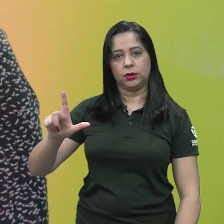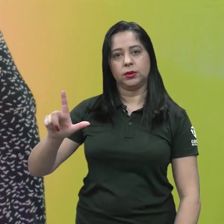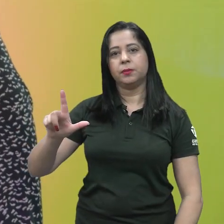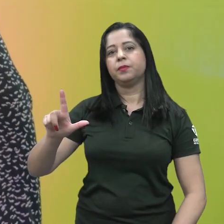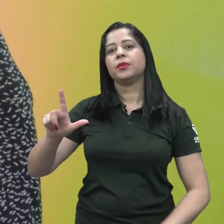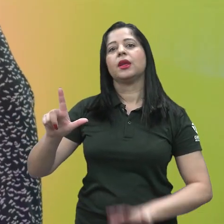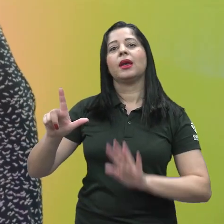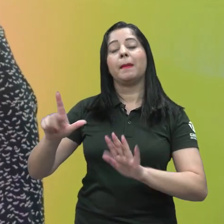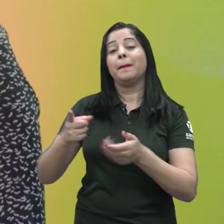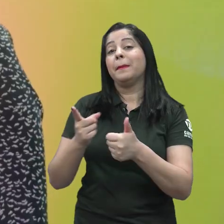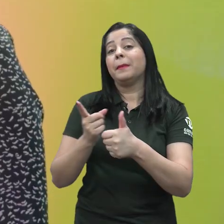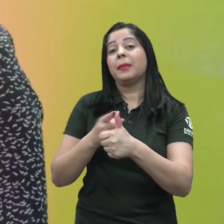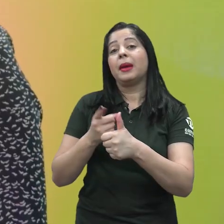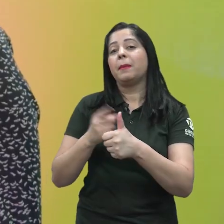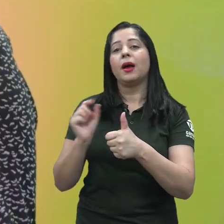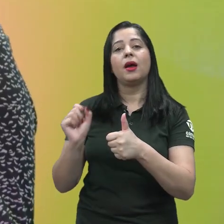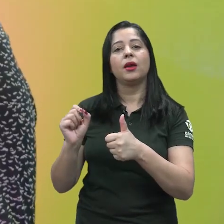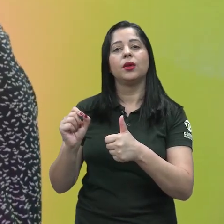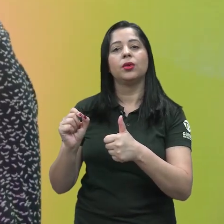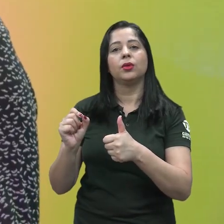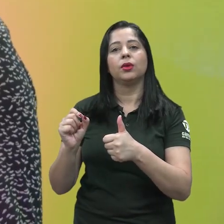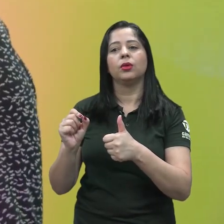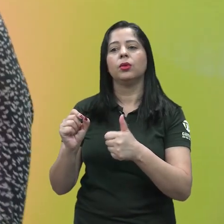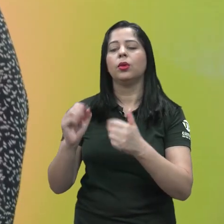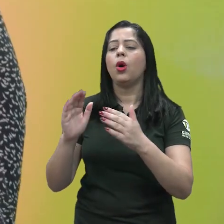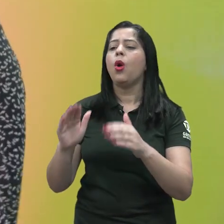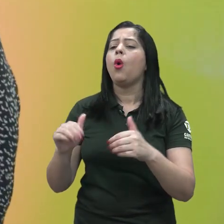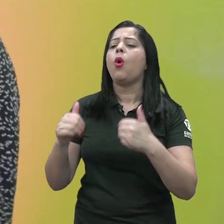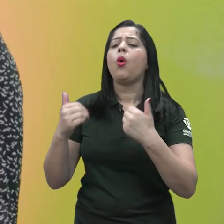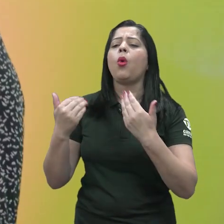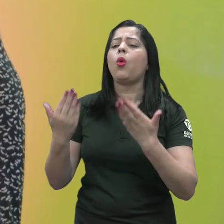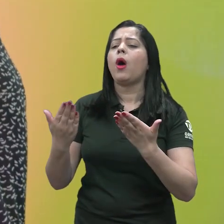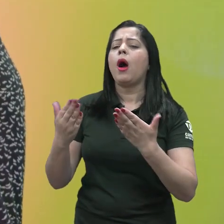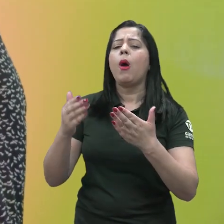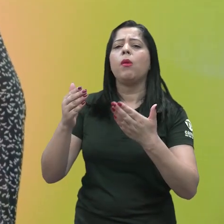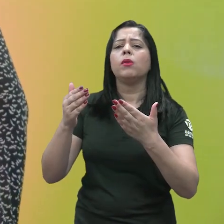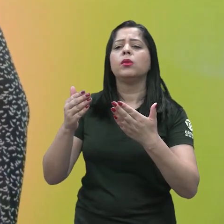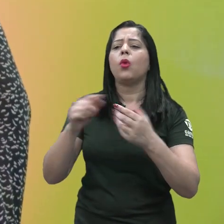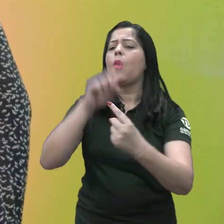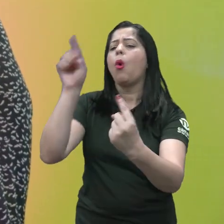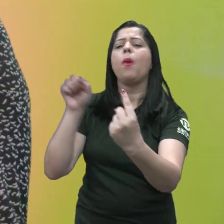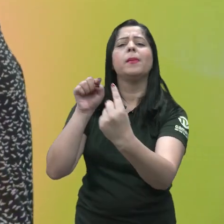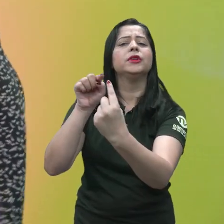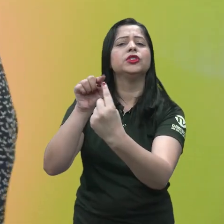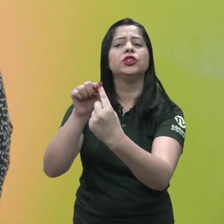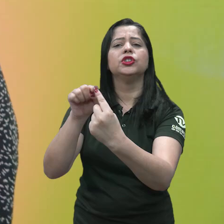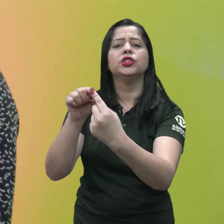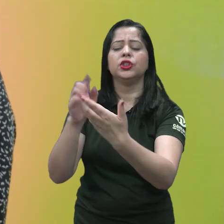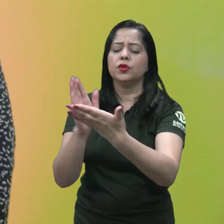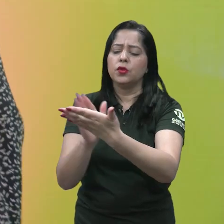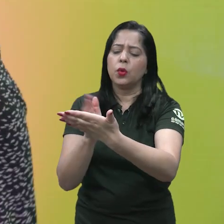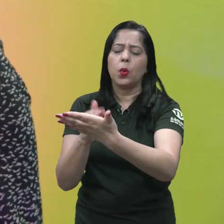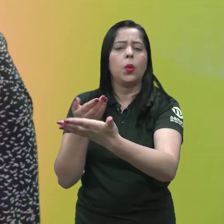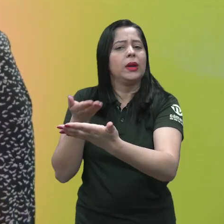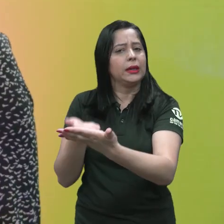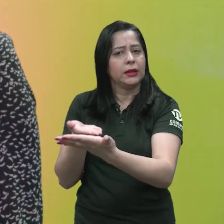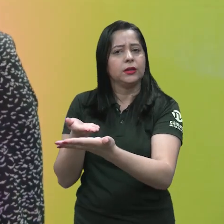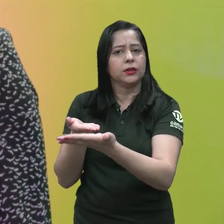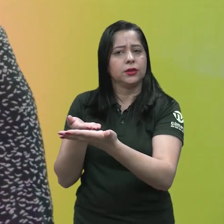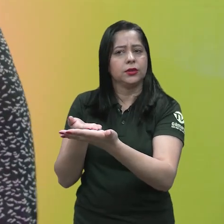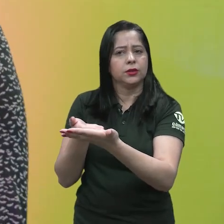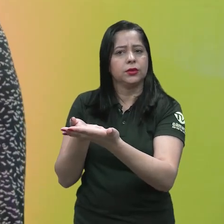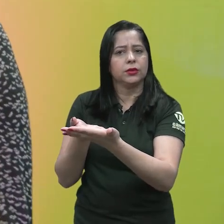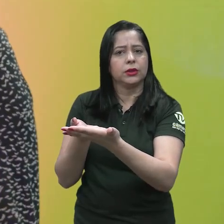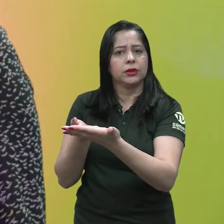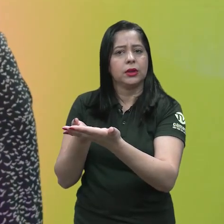que eu faço, a primeira questão é qual que é o seu público, né? Então, qual que é o objetivo de escrever esse